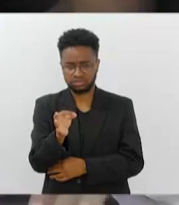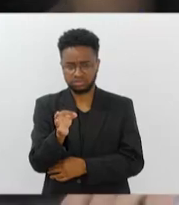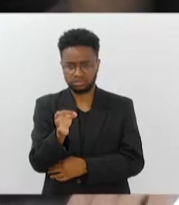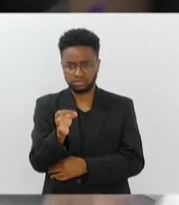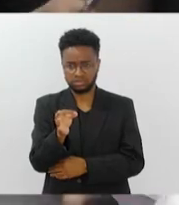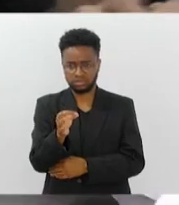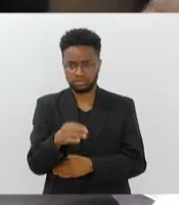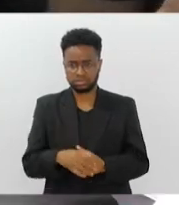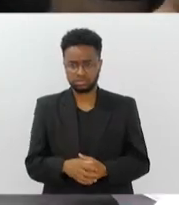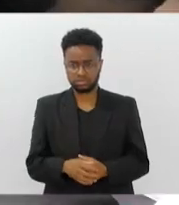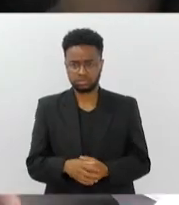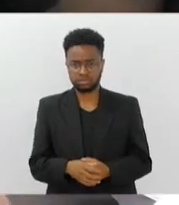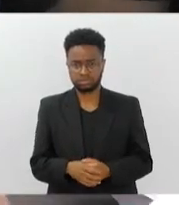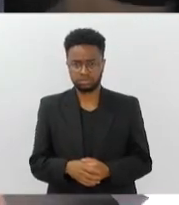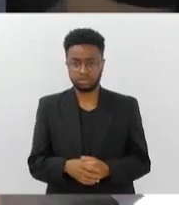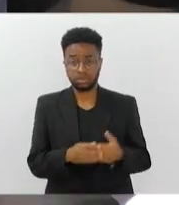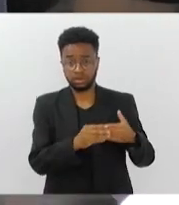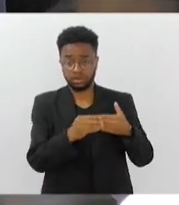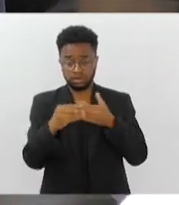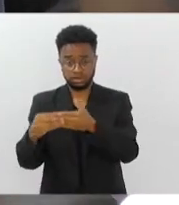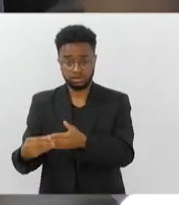Encaminhar a autoridade policial ou saúde